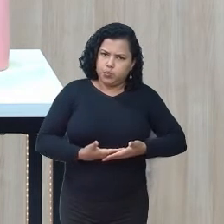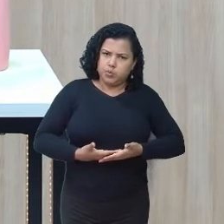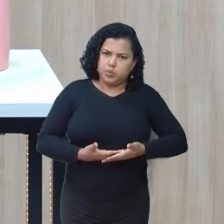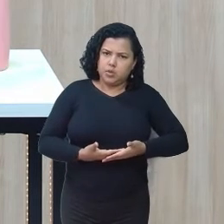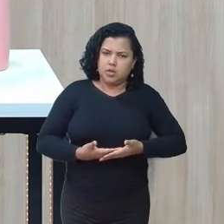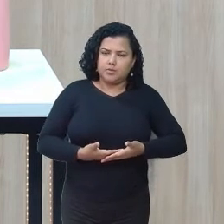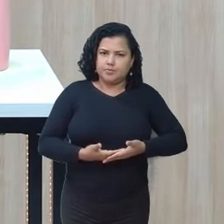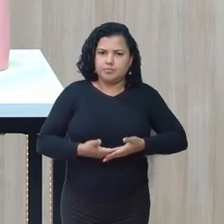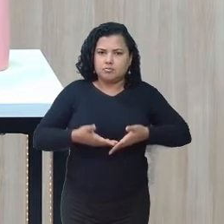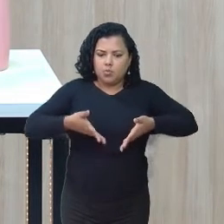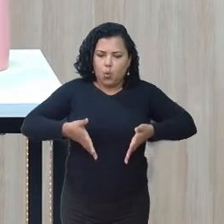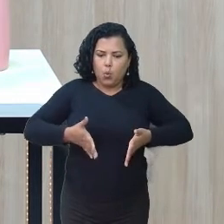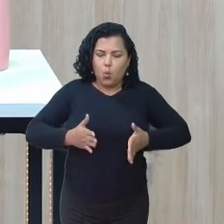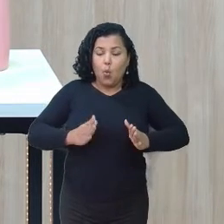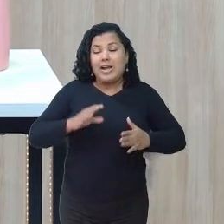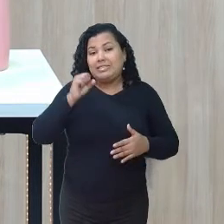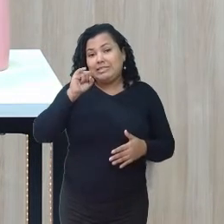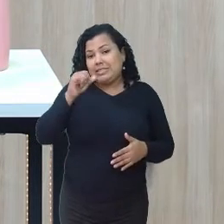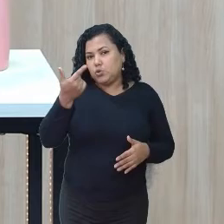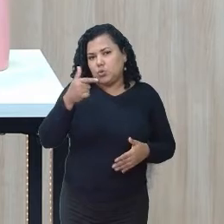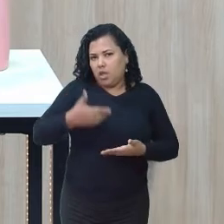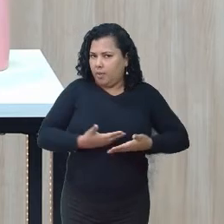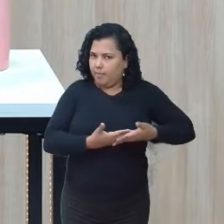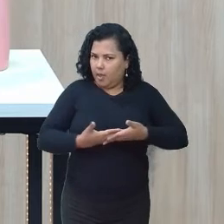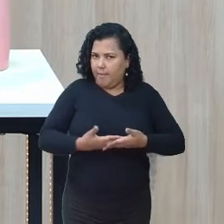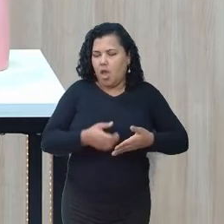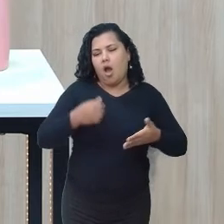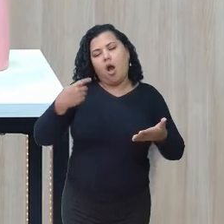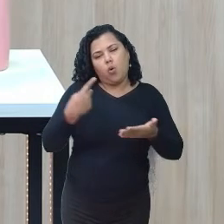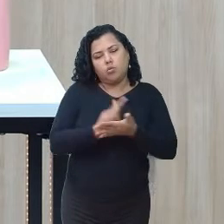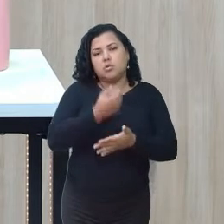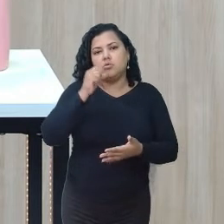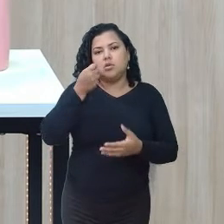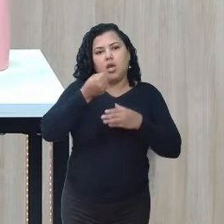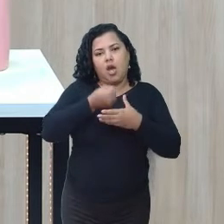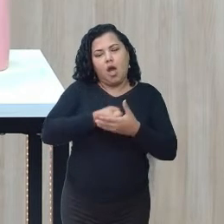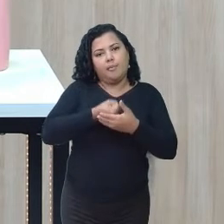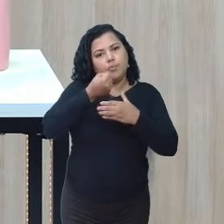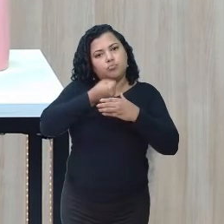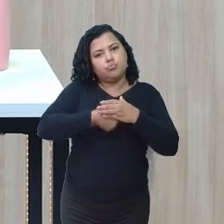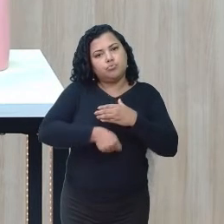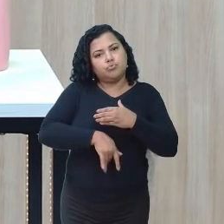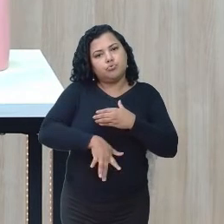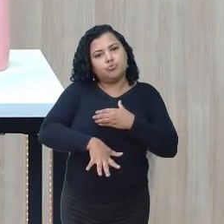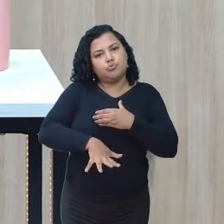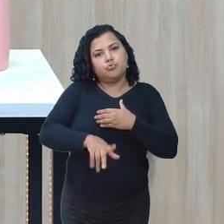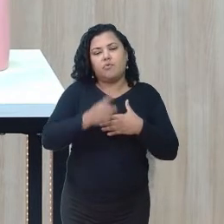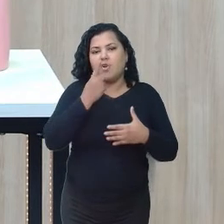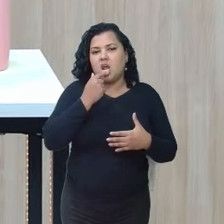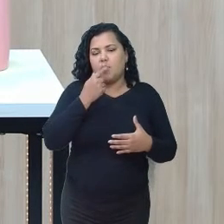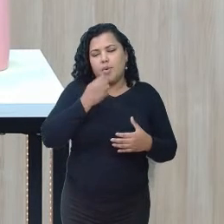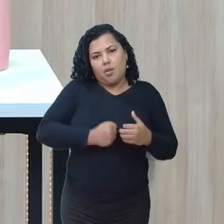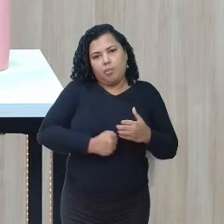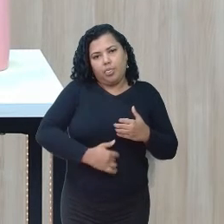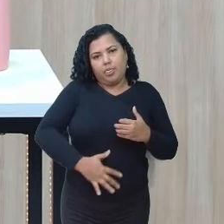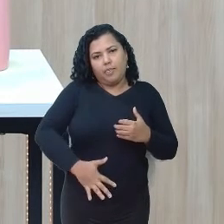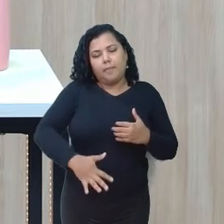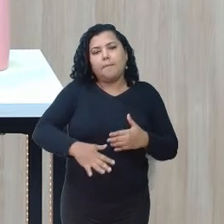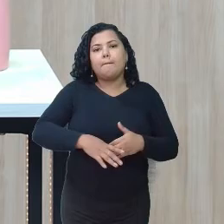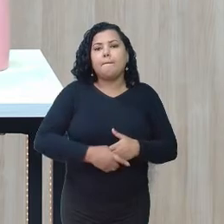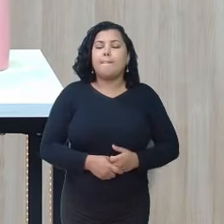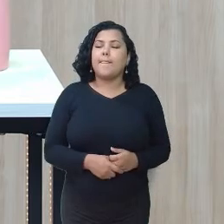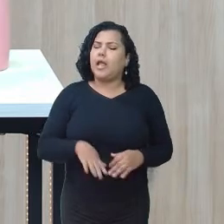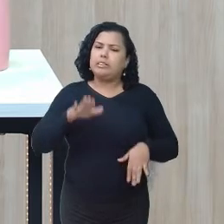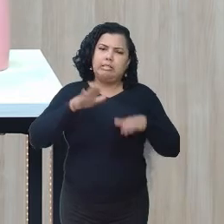vai ocorrer a menstruação a cada 28 dias, dependendo de mulher para mulher, de acordo com o